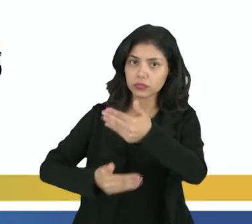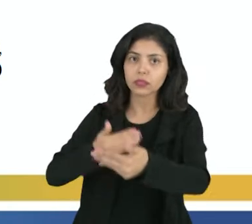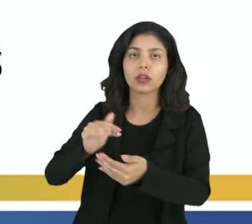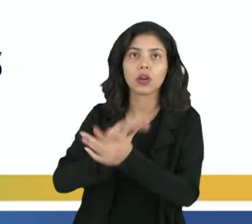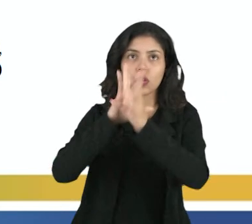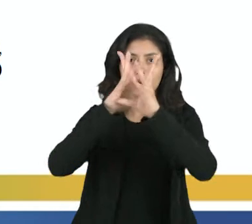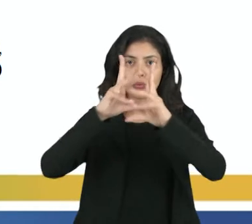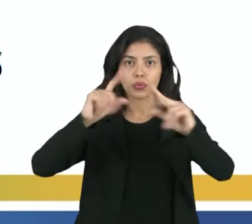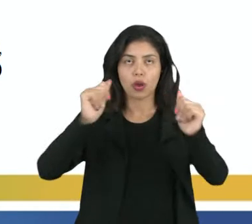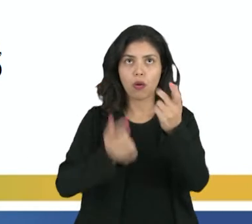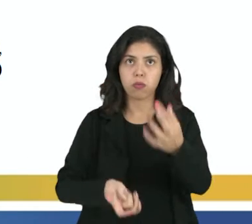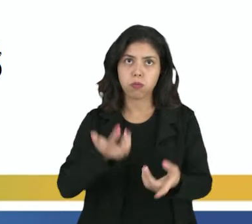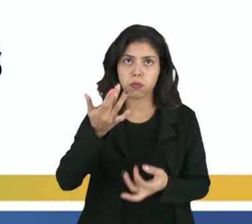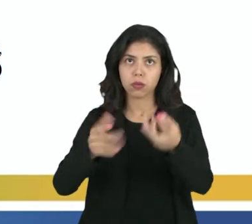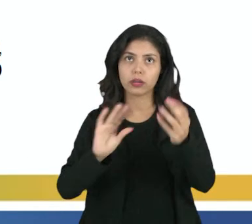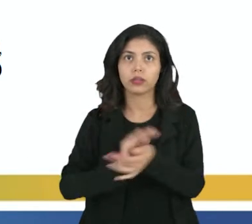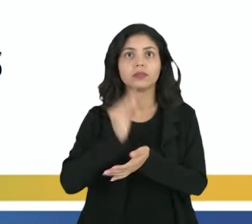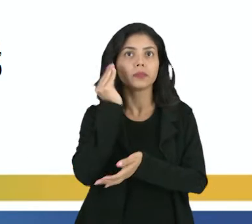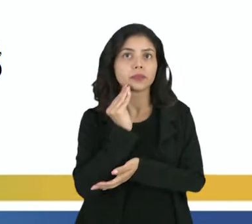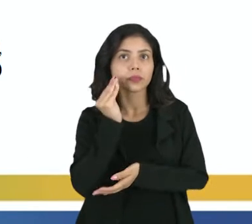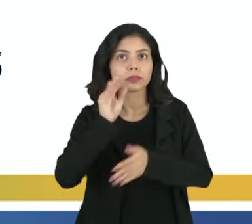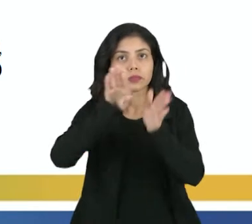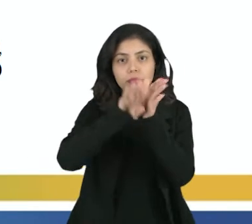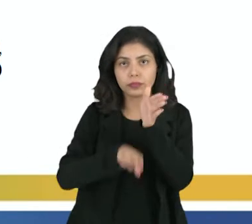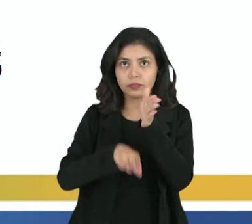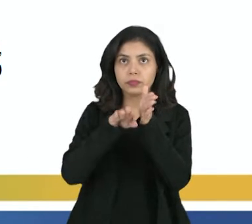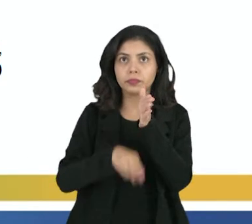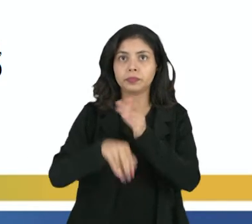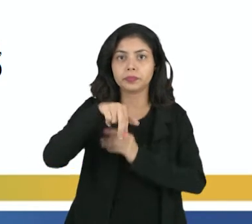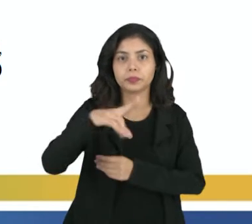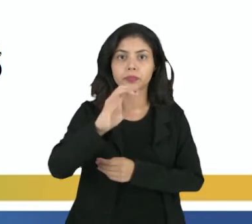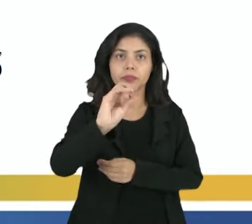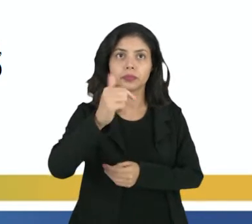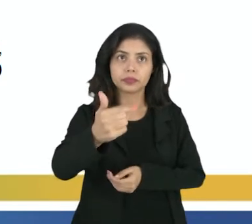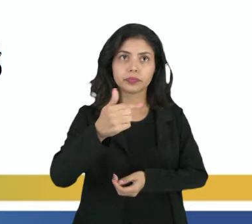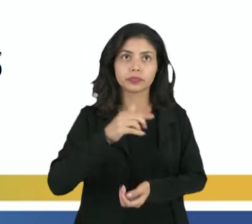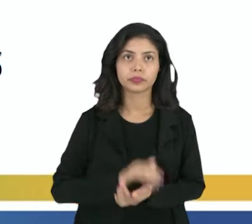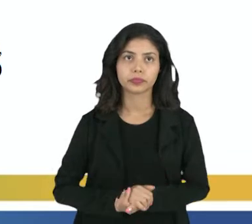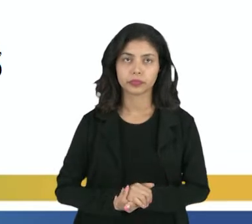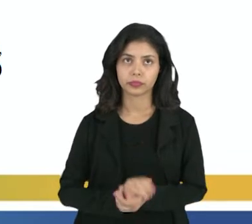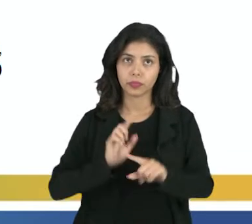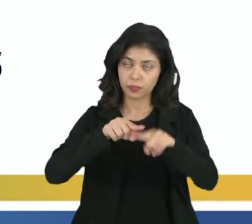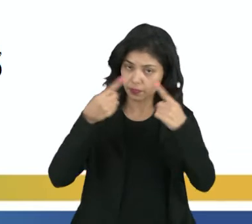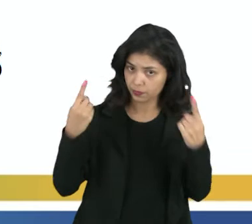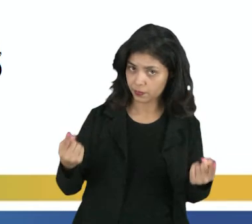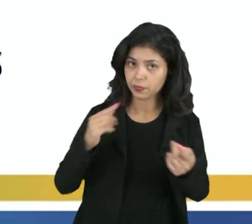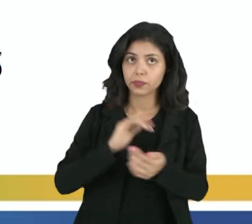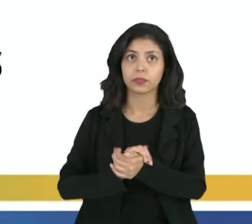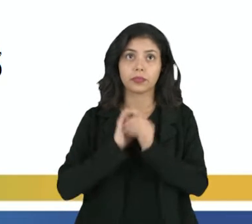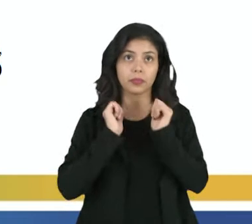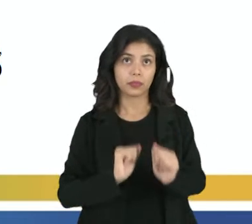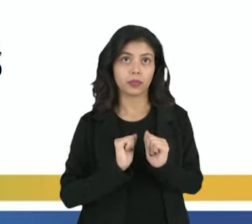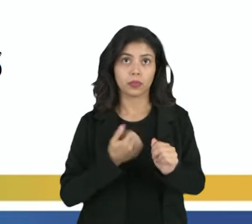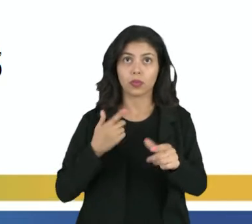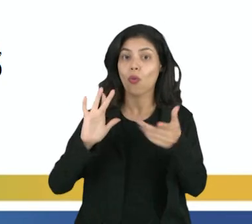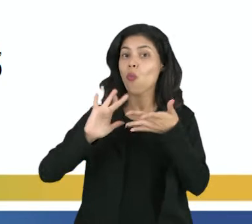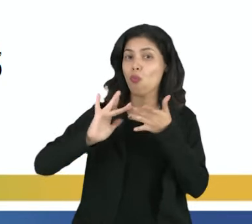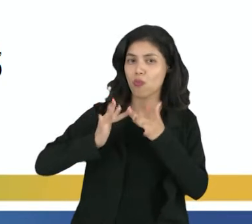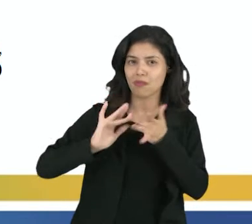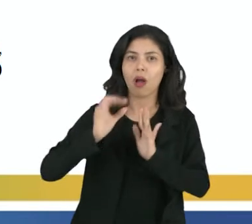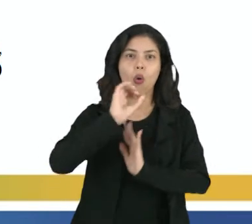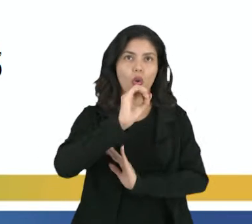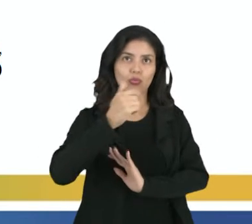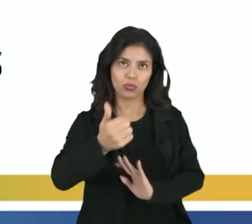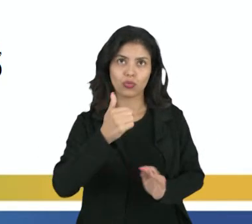aí aqui o processo de combustão entendi também emitir baixas concentrações de NO2 porém ao entrar em